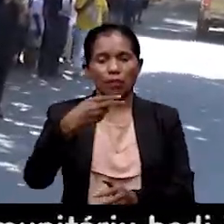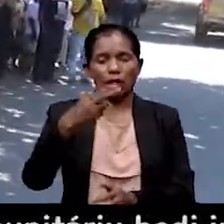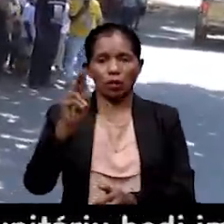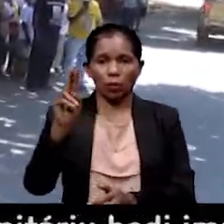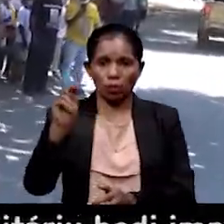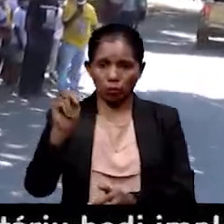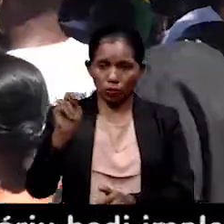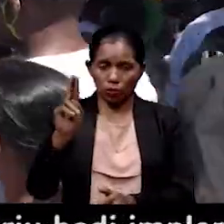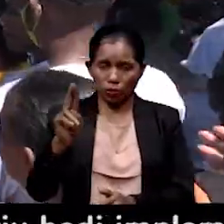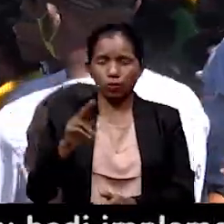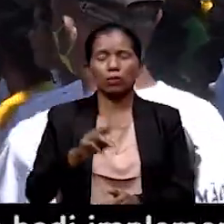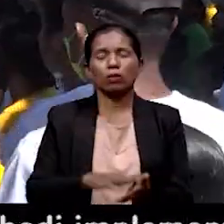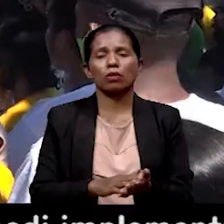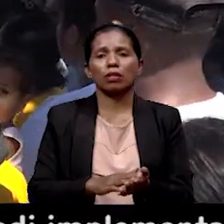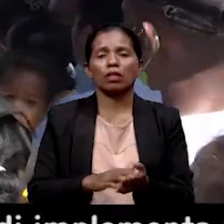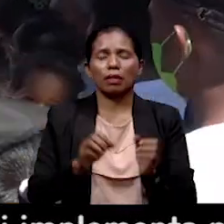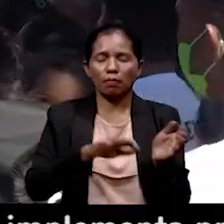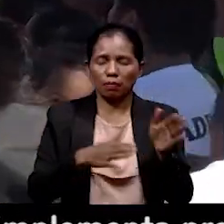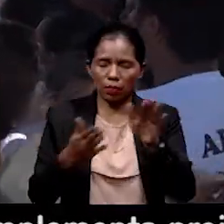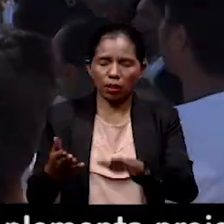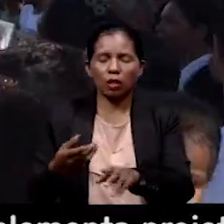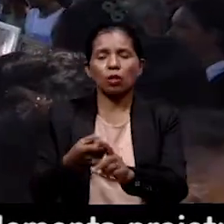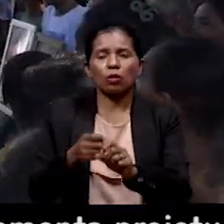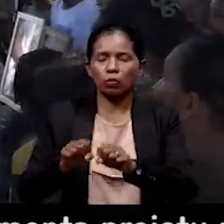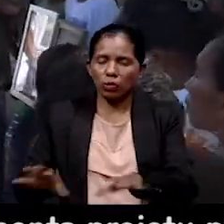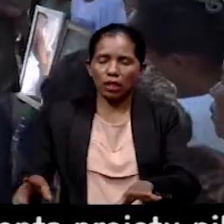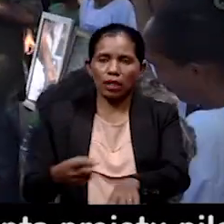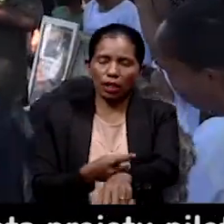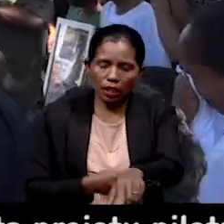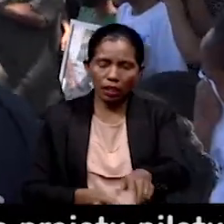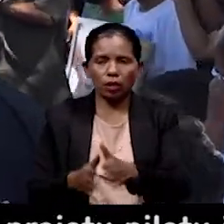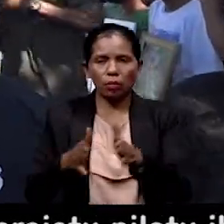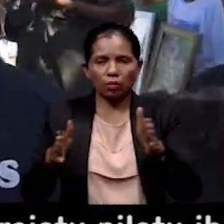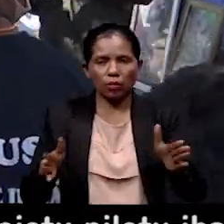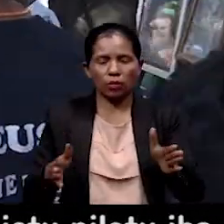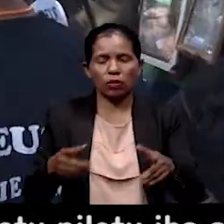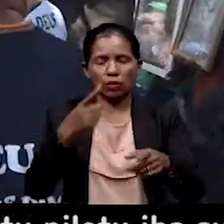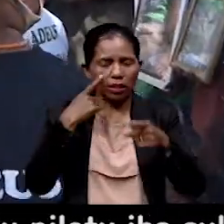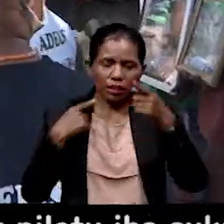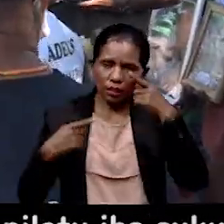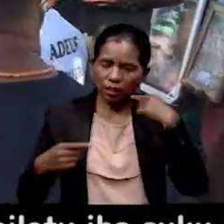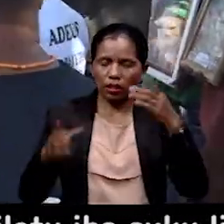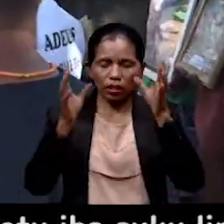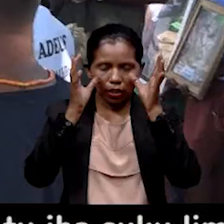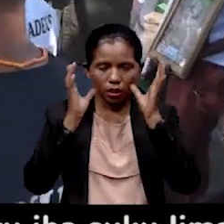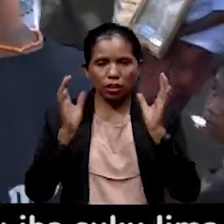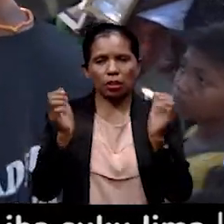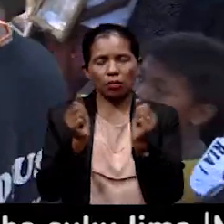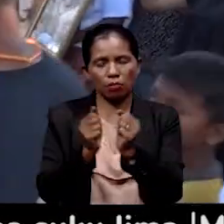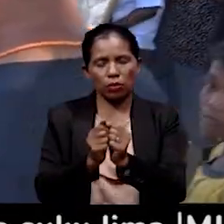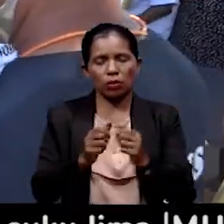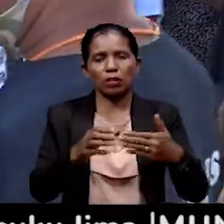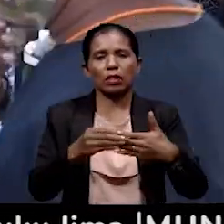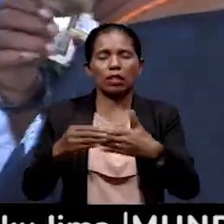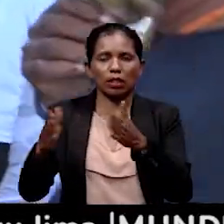mate. Husikela kanek bot noklean tanis lelir akompanya eroi da patria ne